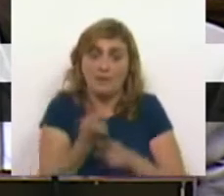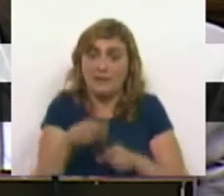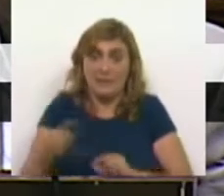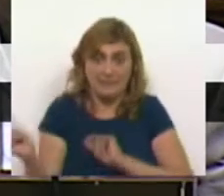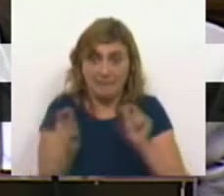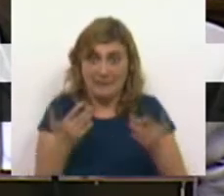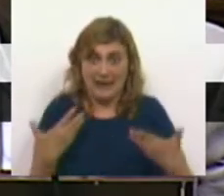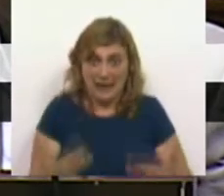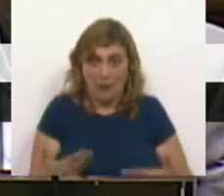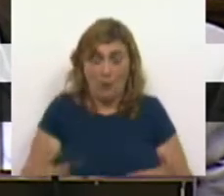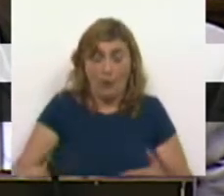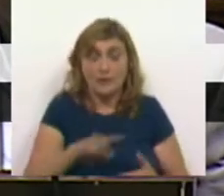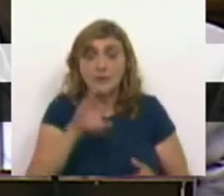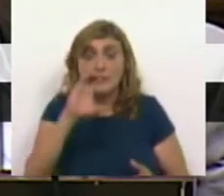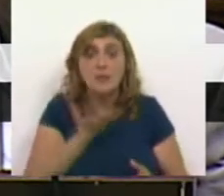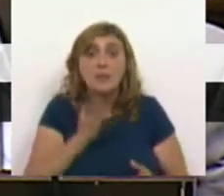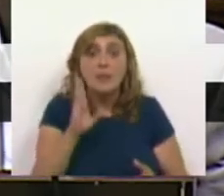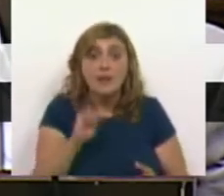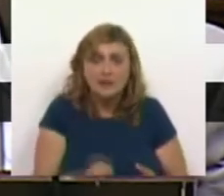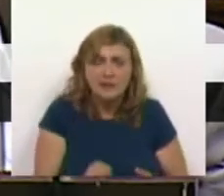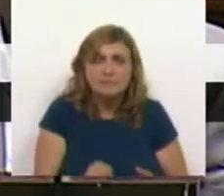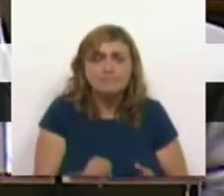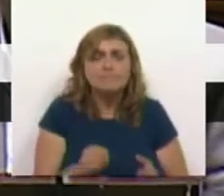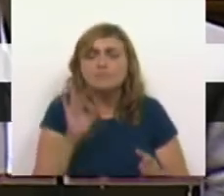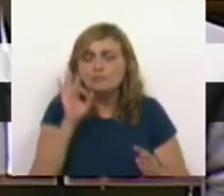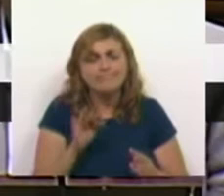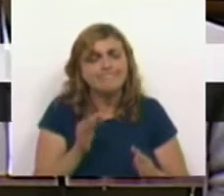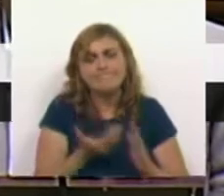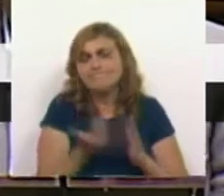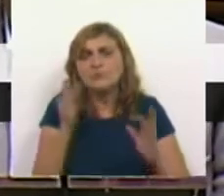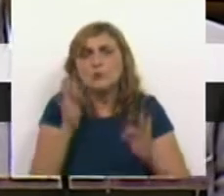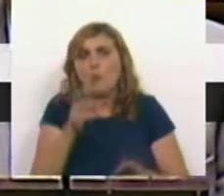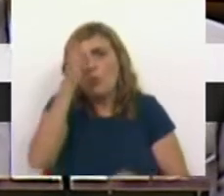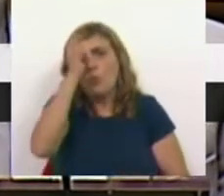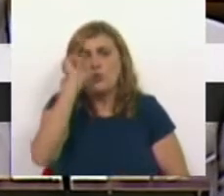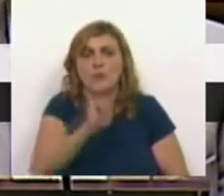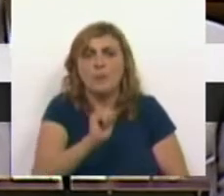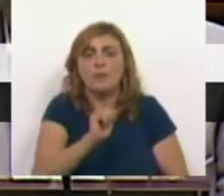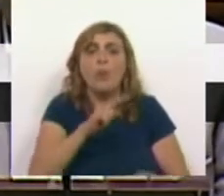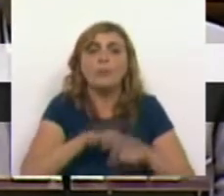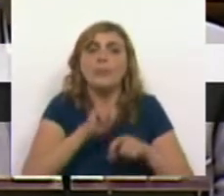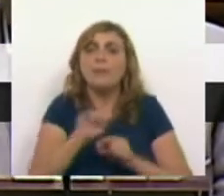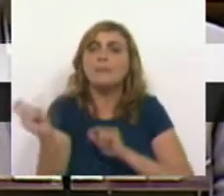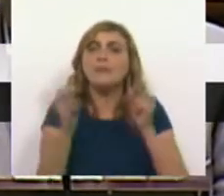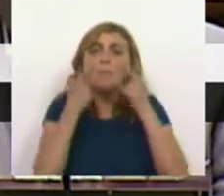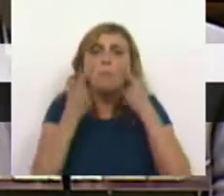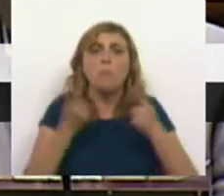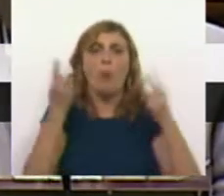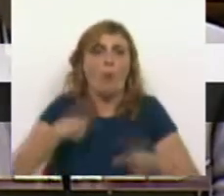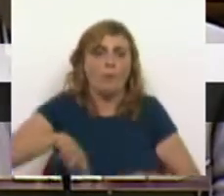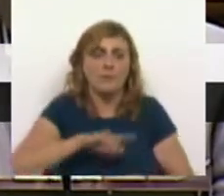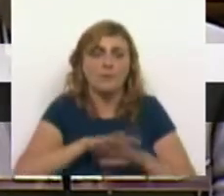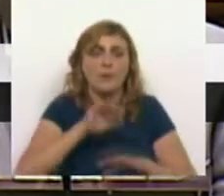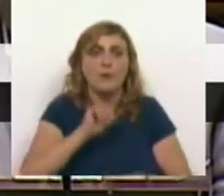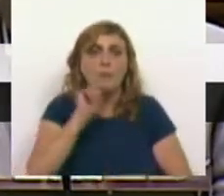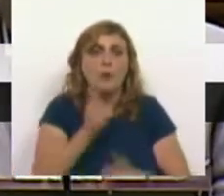debate agora, o CDS rasga mesmo o respeito pelo tempo de debate público sobre a